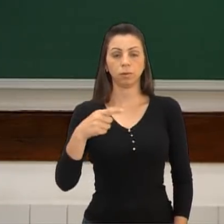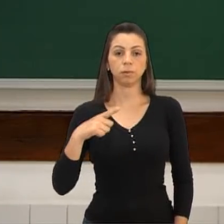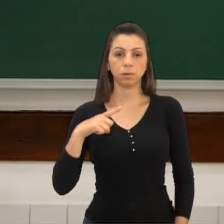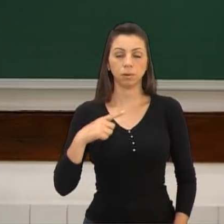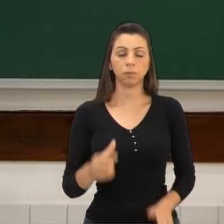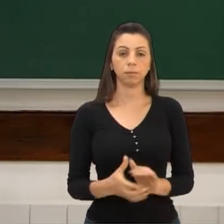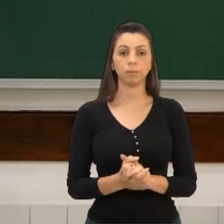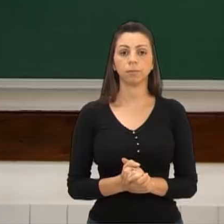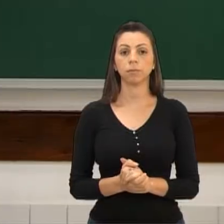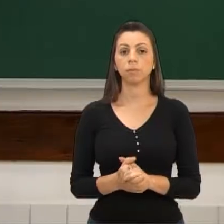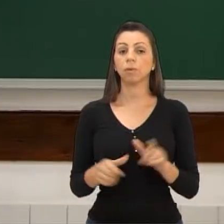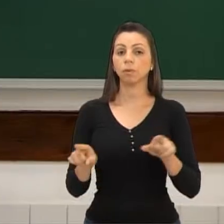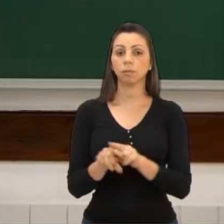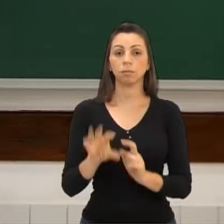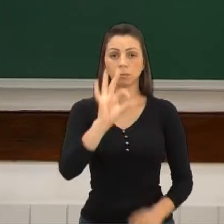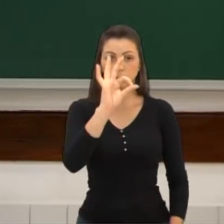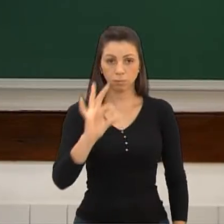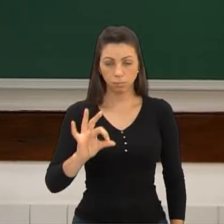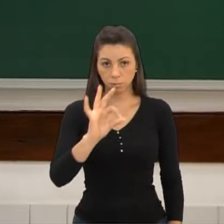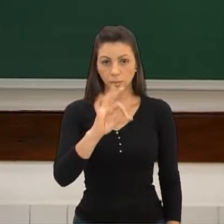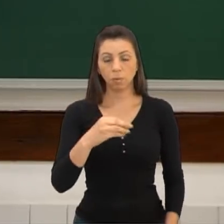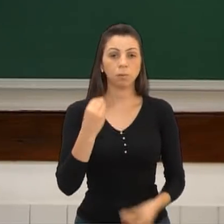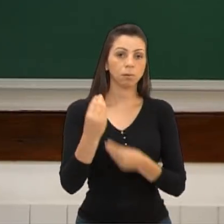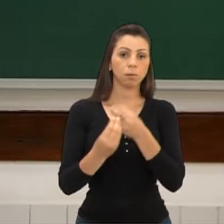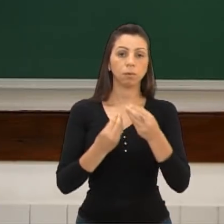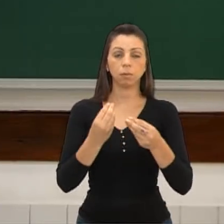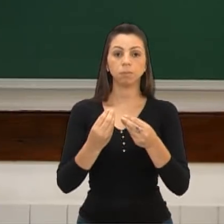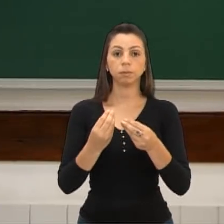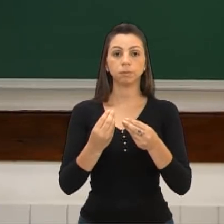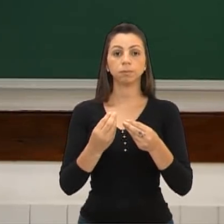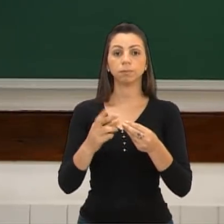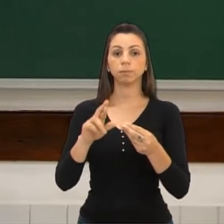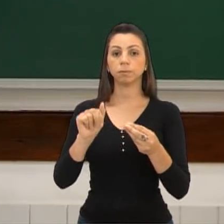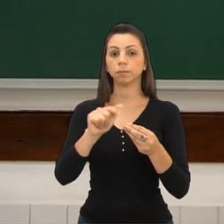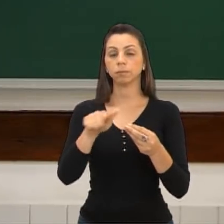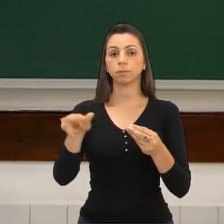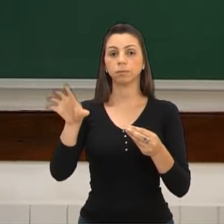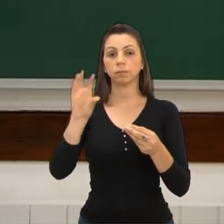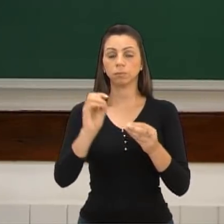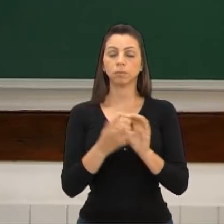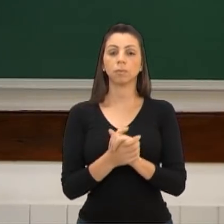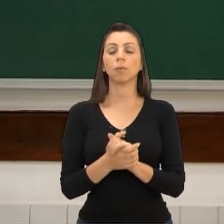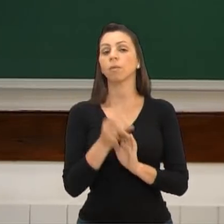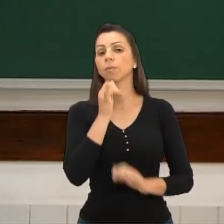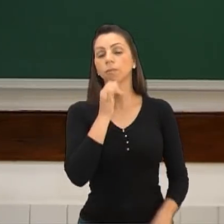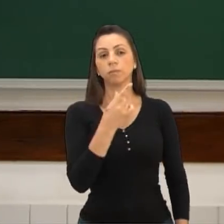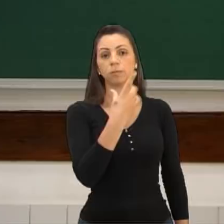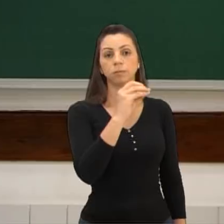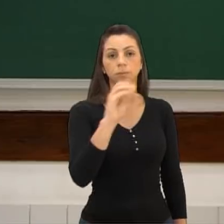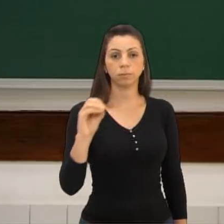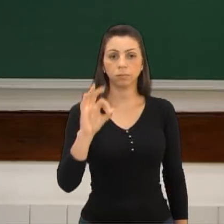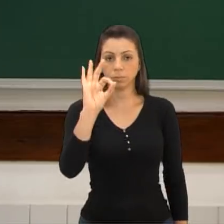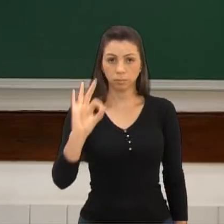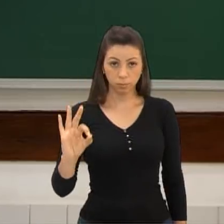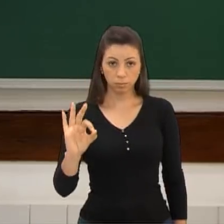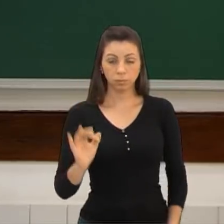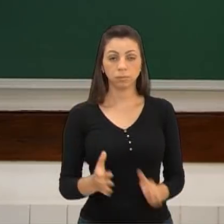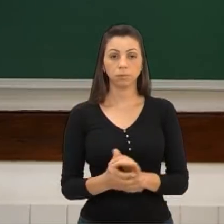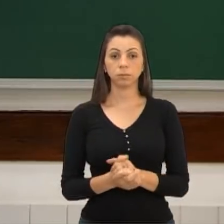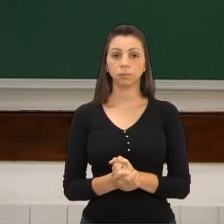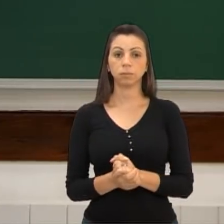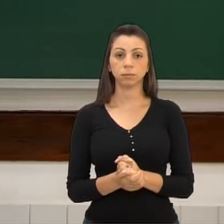falamos sobre porcentagem como uma razão na forma de 100%, na forma